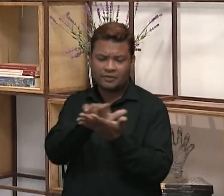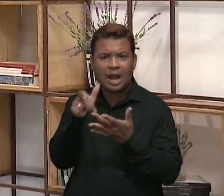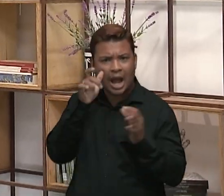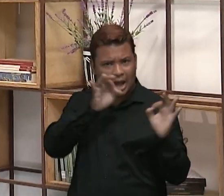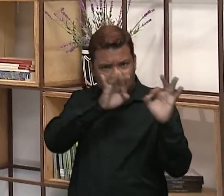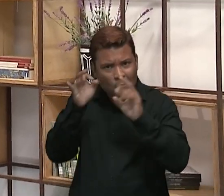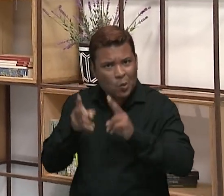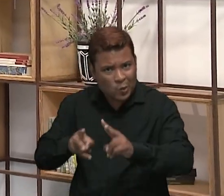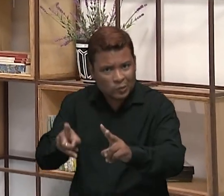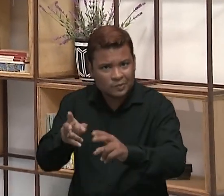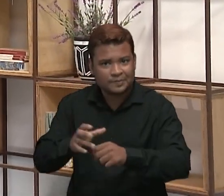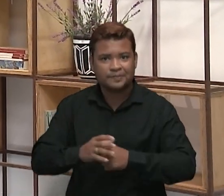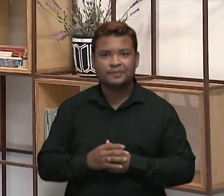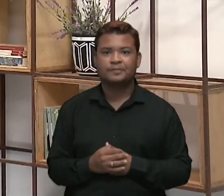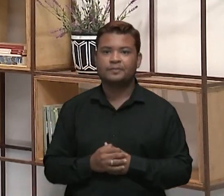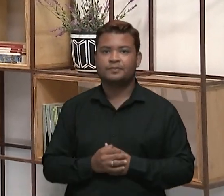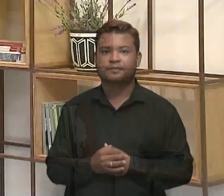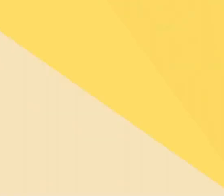daí.